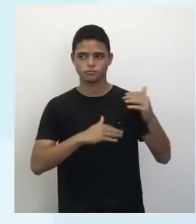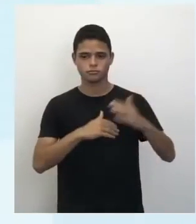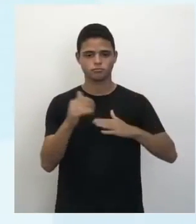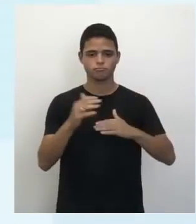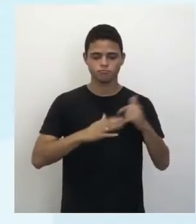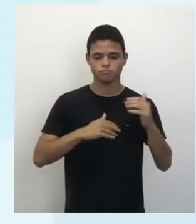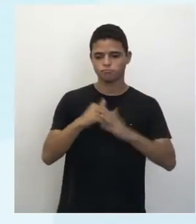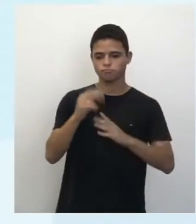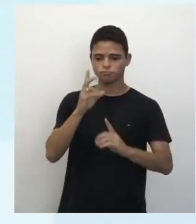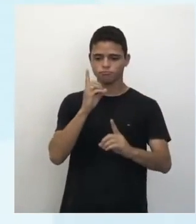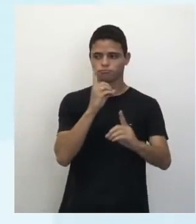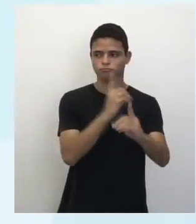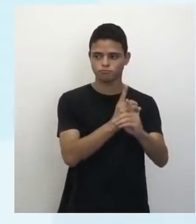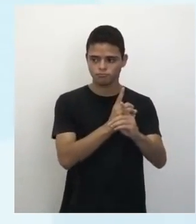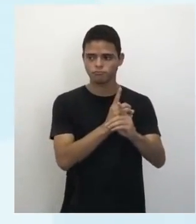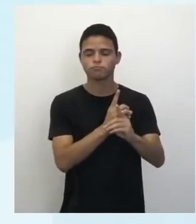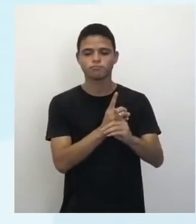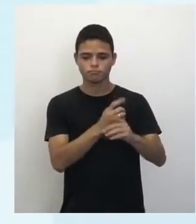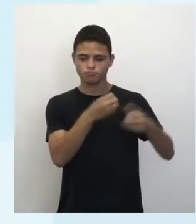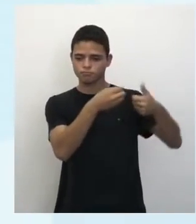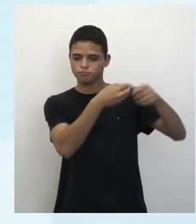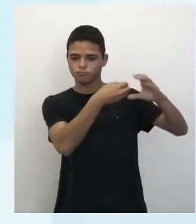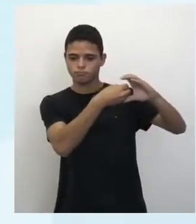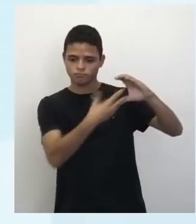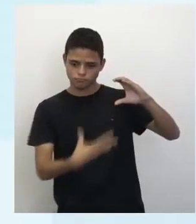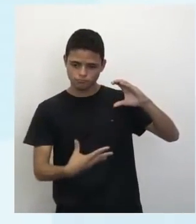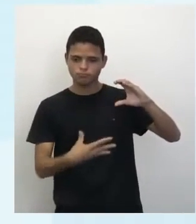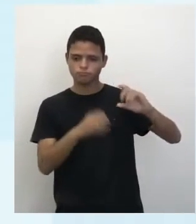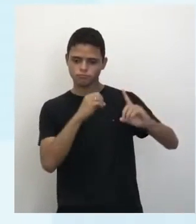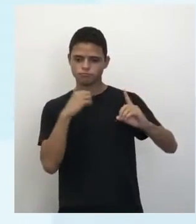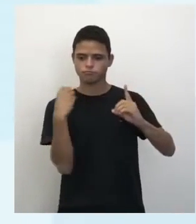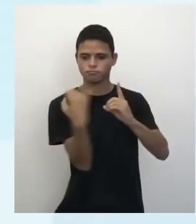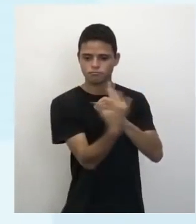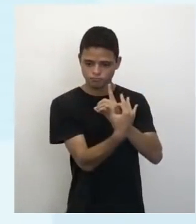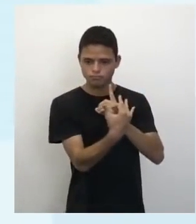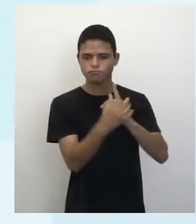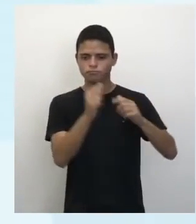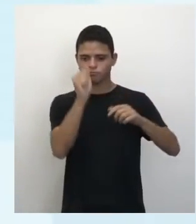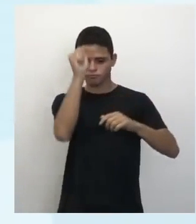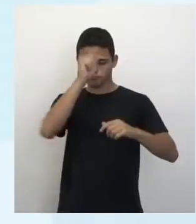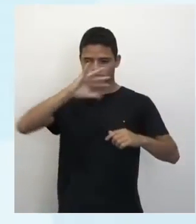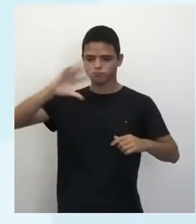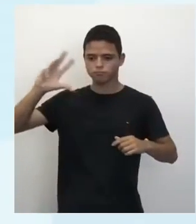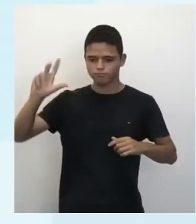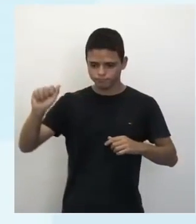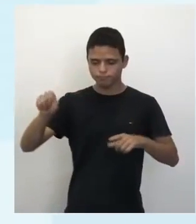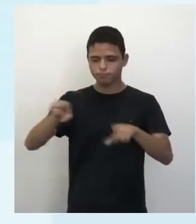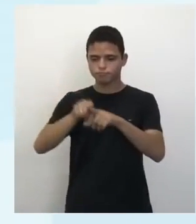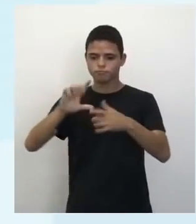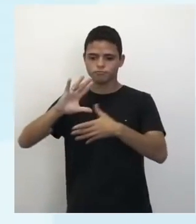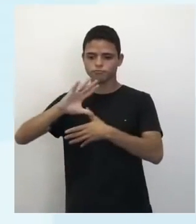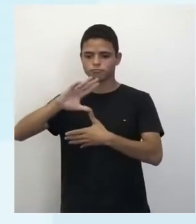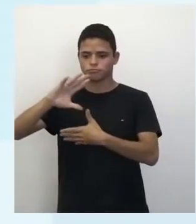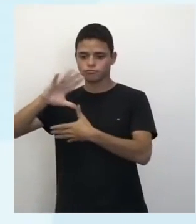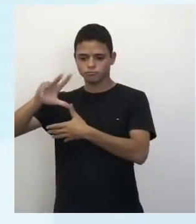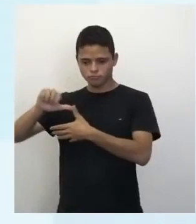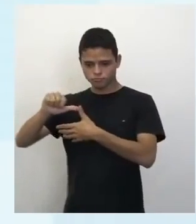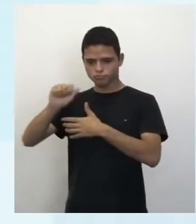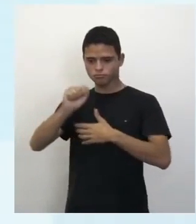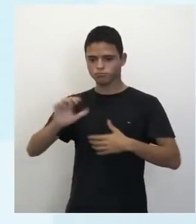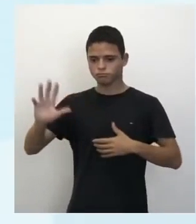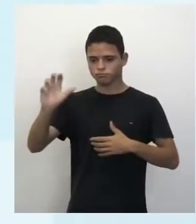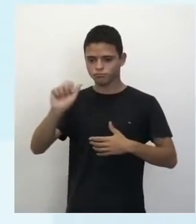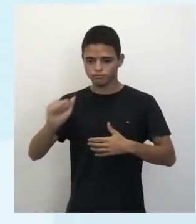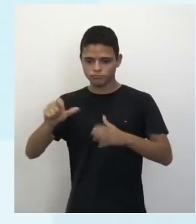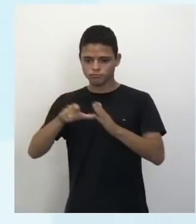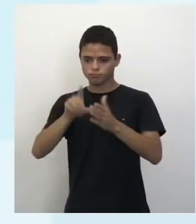identificar aspectos e processos específicos das sociedades africana e americana antes da chegada